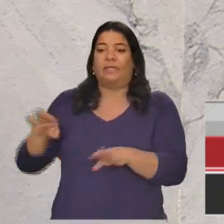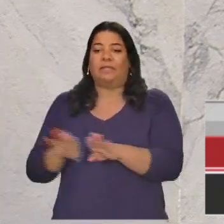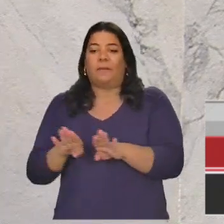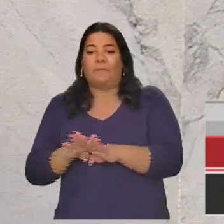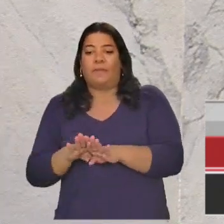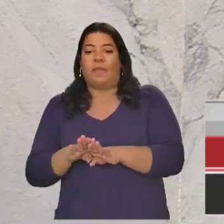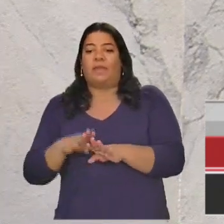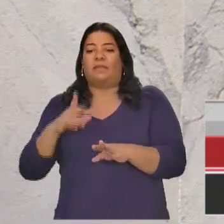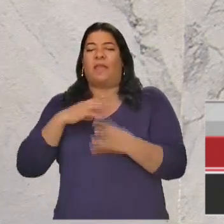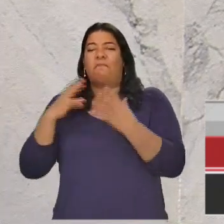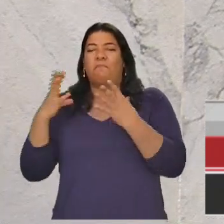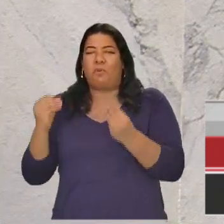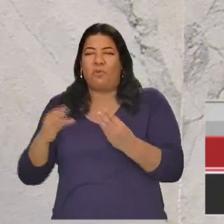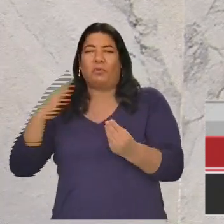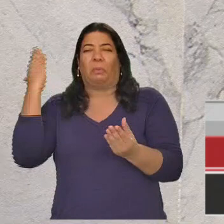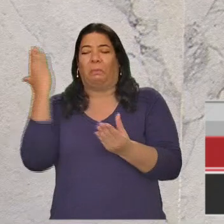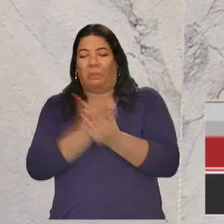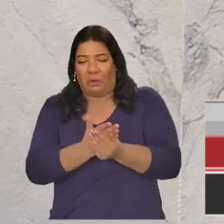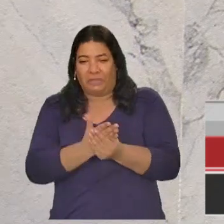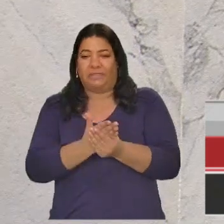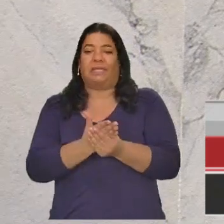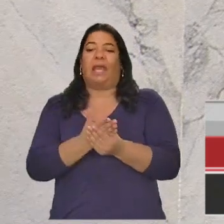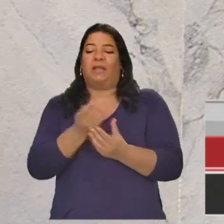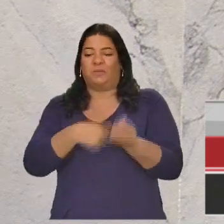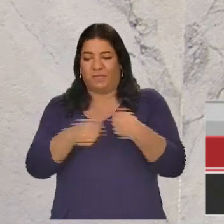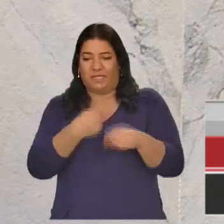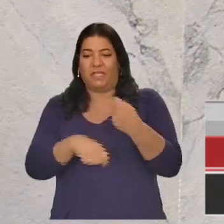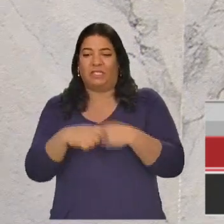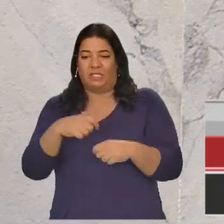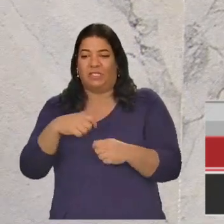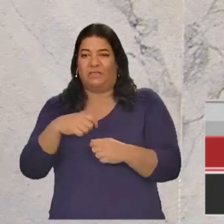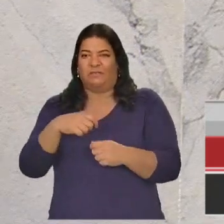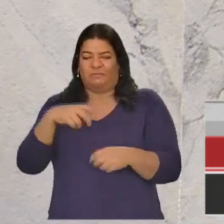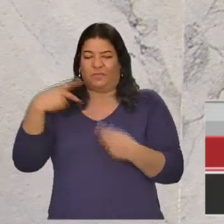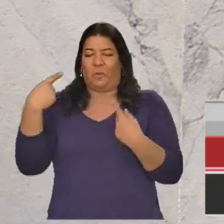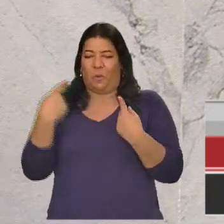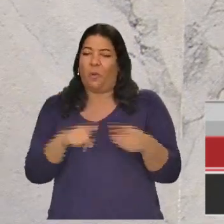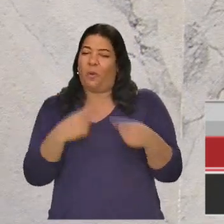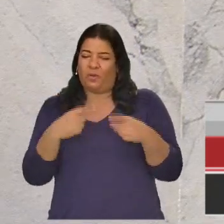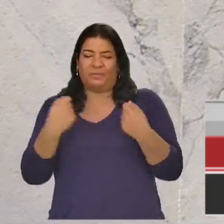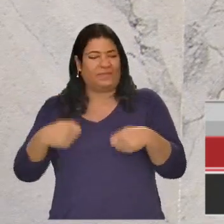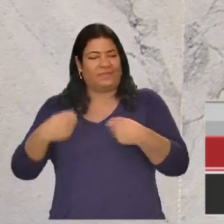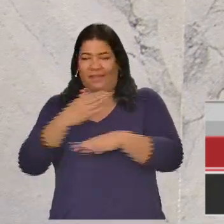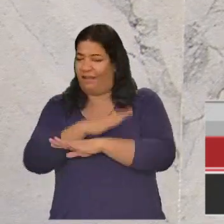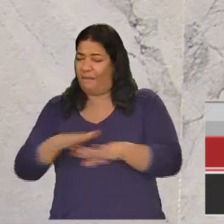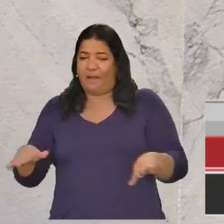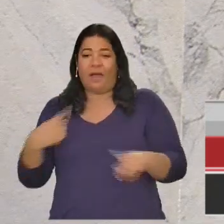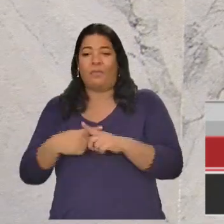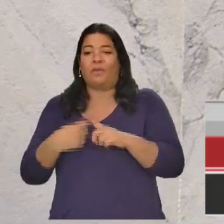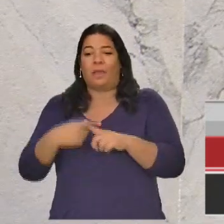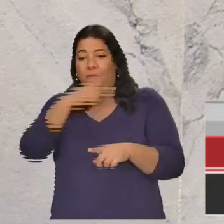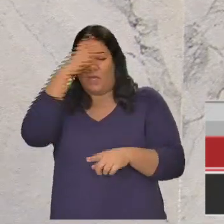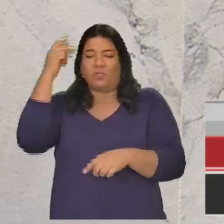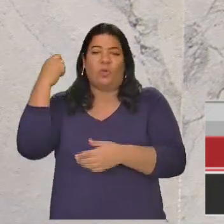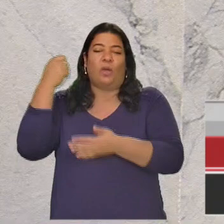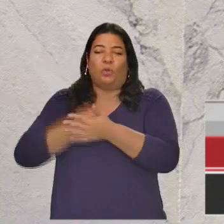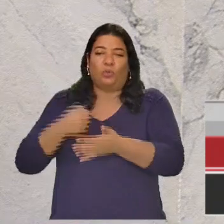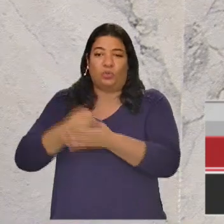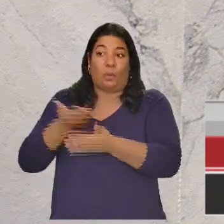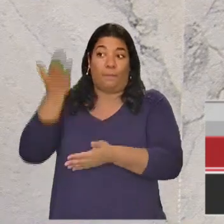dos processos administrativos disciplinares análises contra é os servidores que lutaram nas greves de